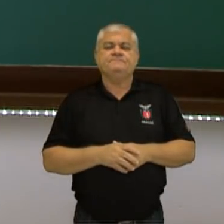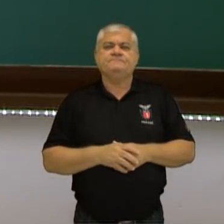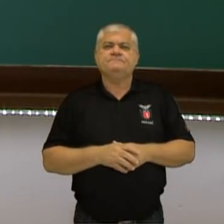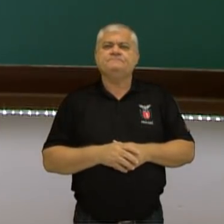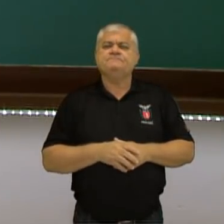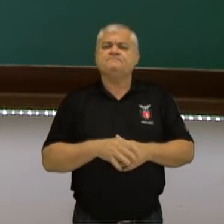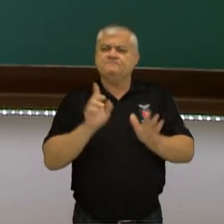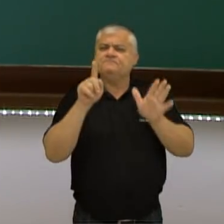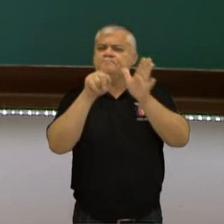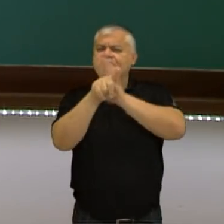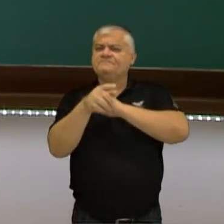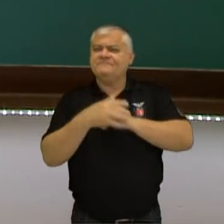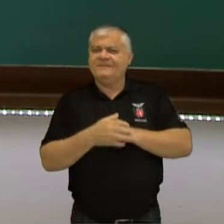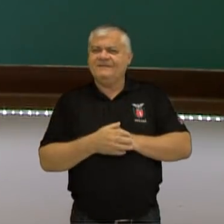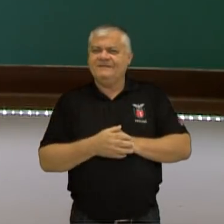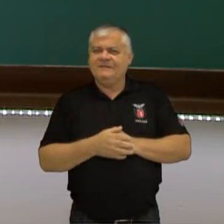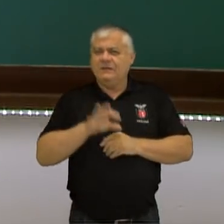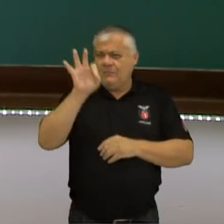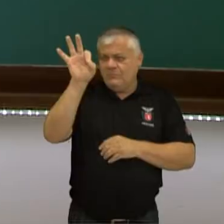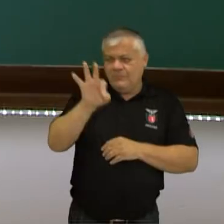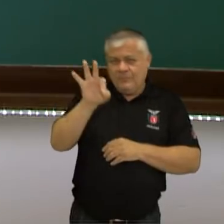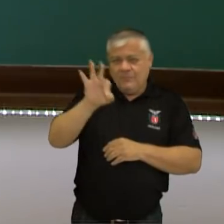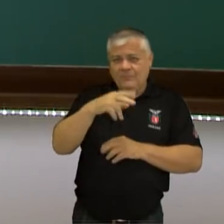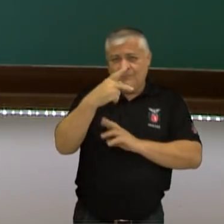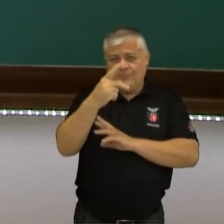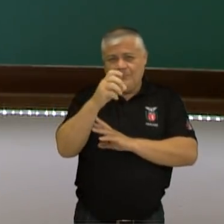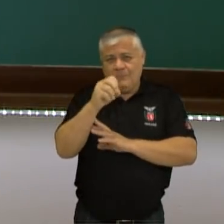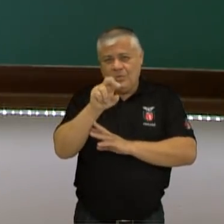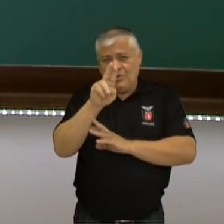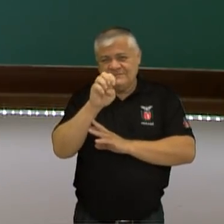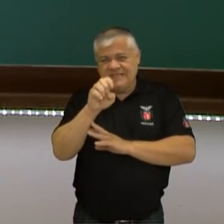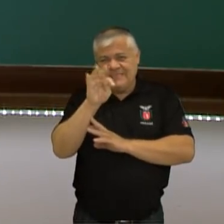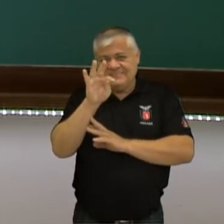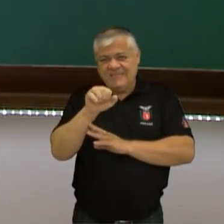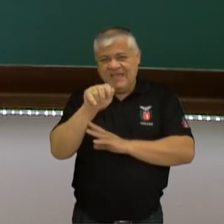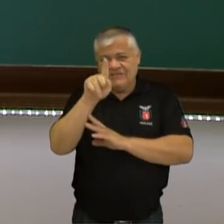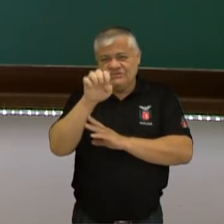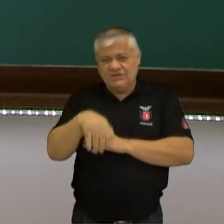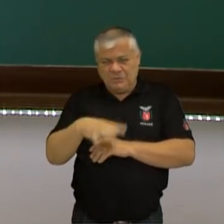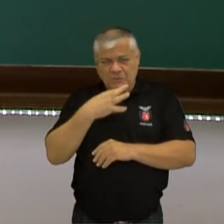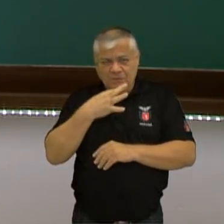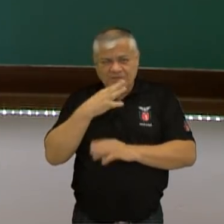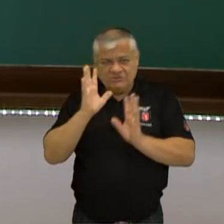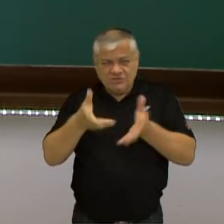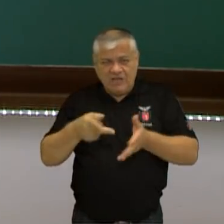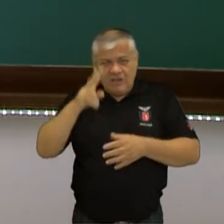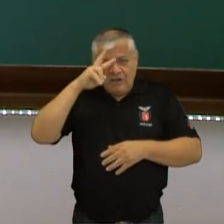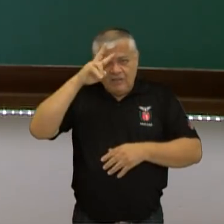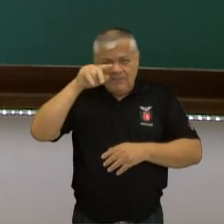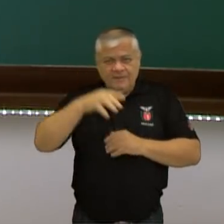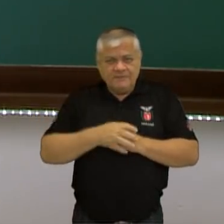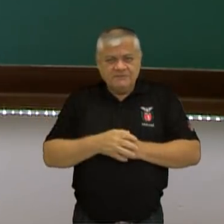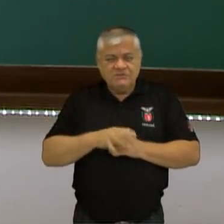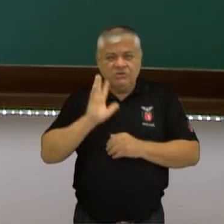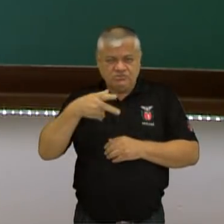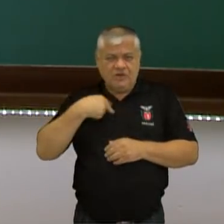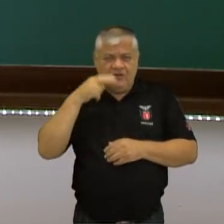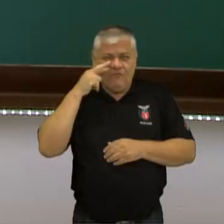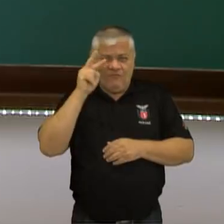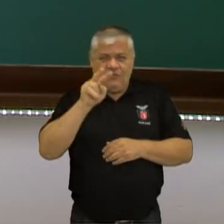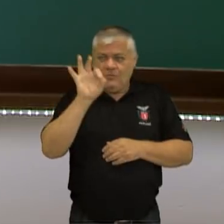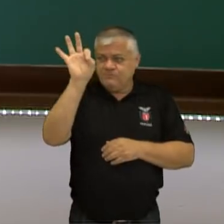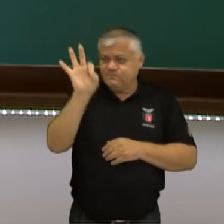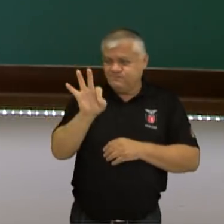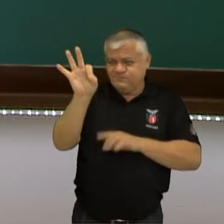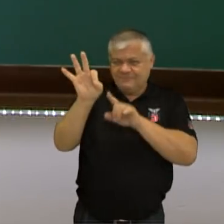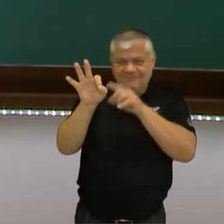Agora, me diz uma coisa. Você sabe o que é porcentagem? O que você já sabe? O que você lembra? Você já viu em algum lugar aquele símbolo